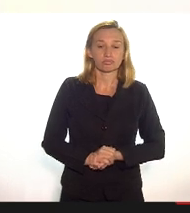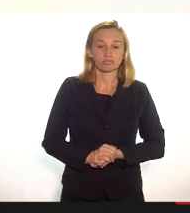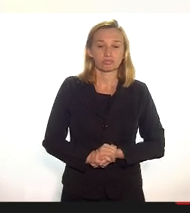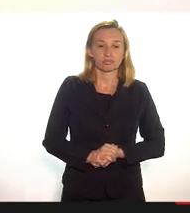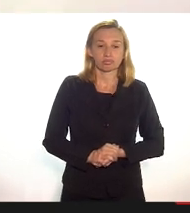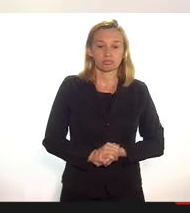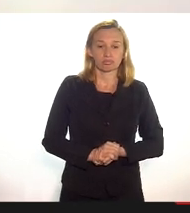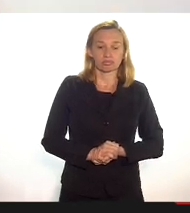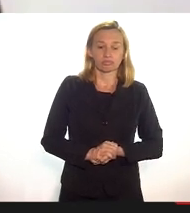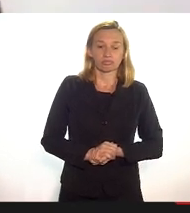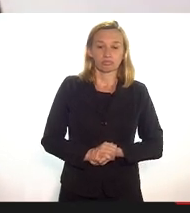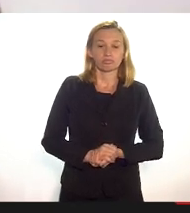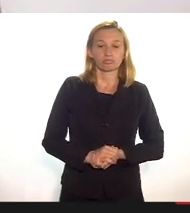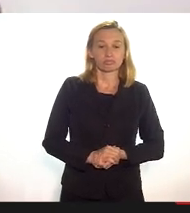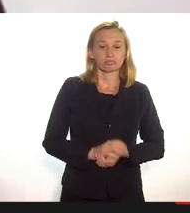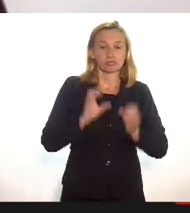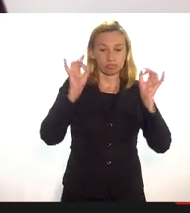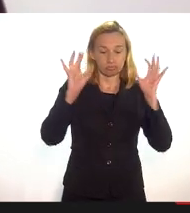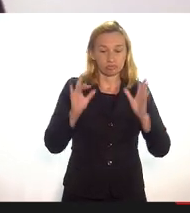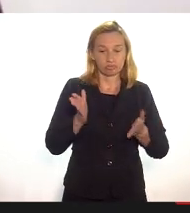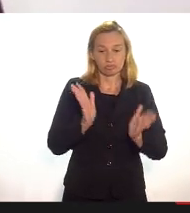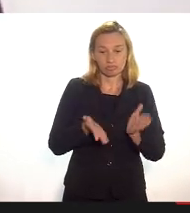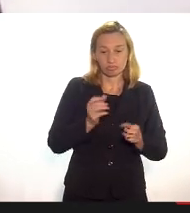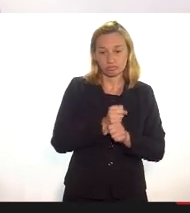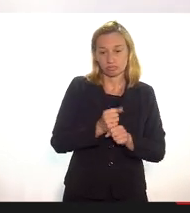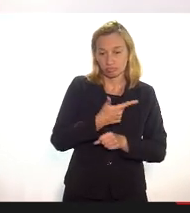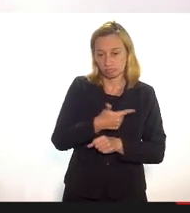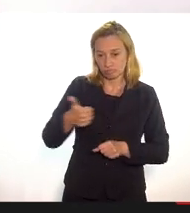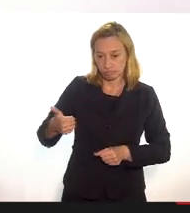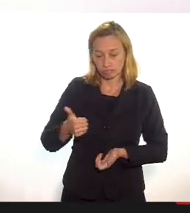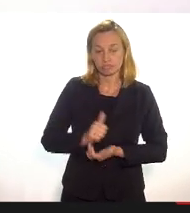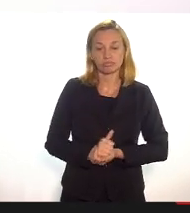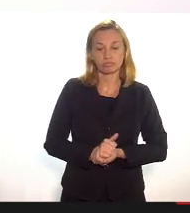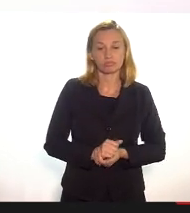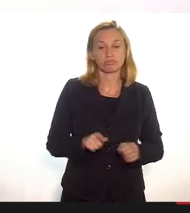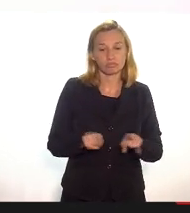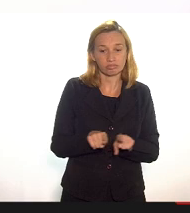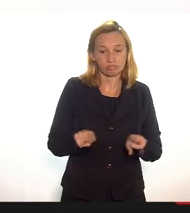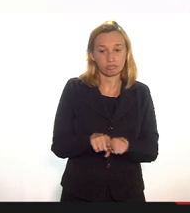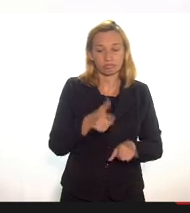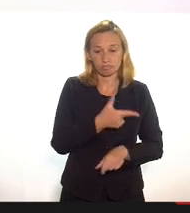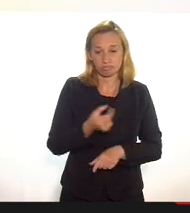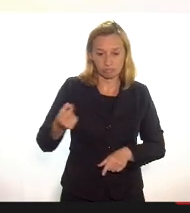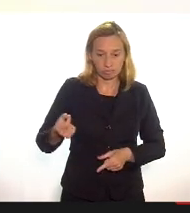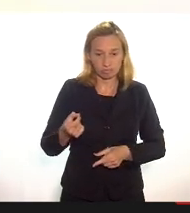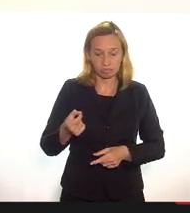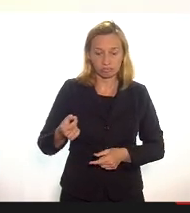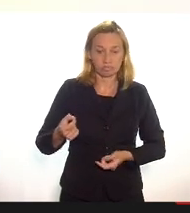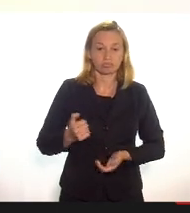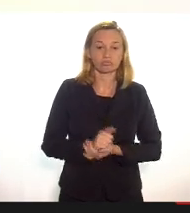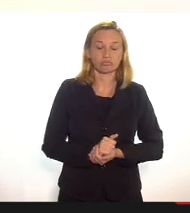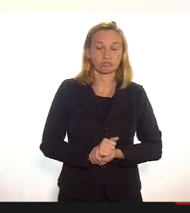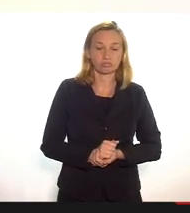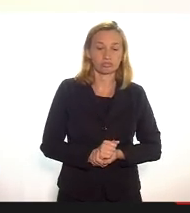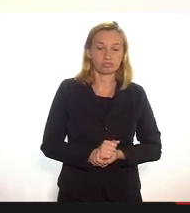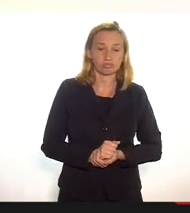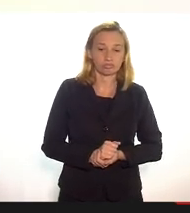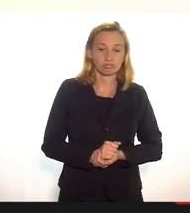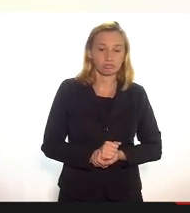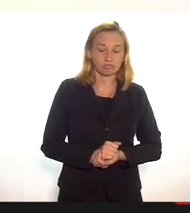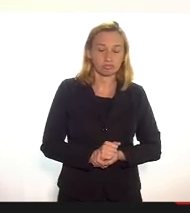e especialmente agora no ano de 2020 e também no ano de 2021, o trabalho